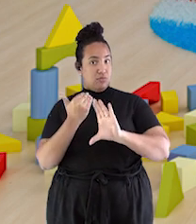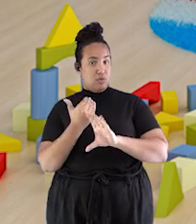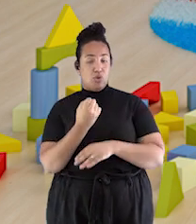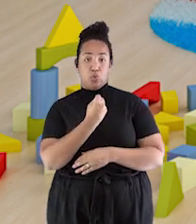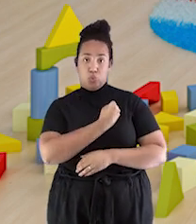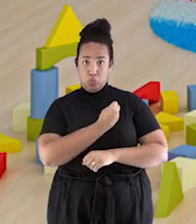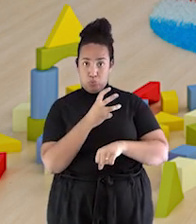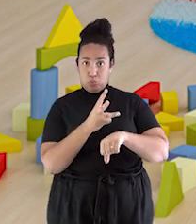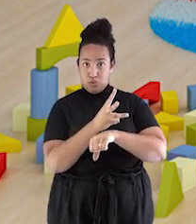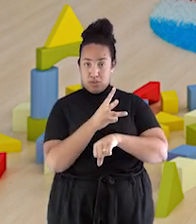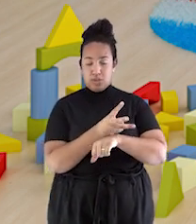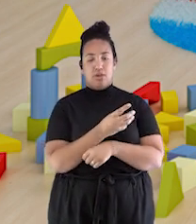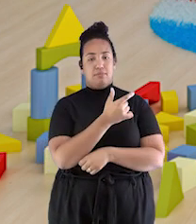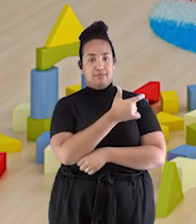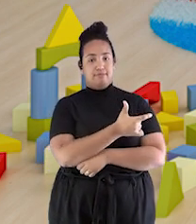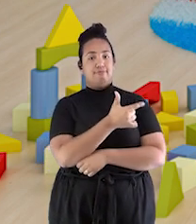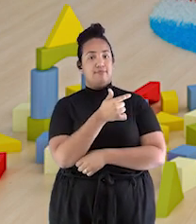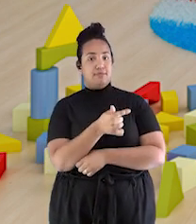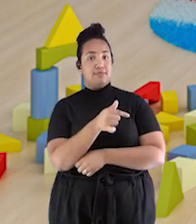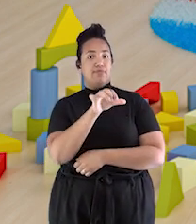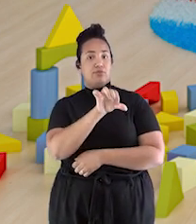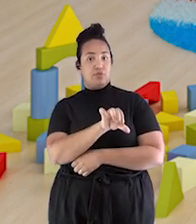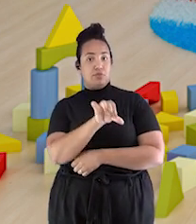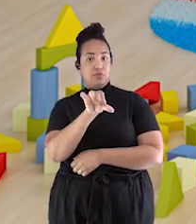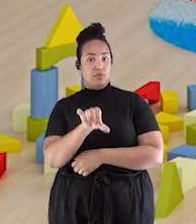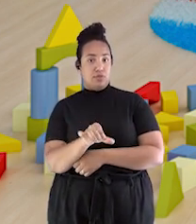passar o telefone.